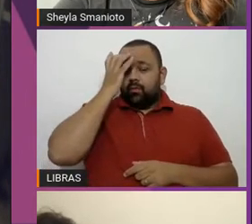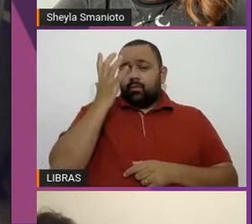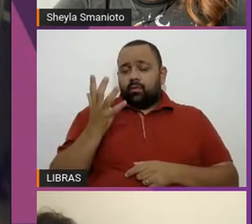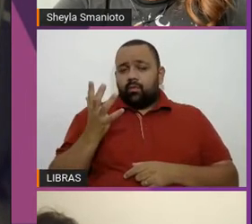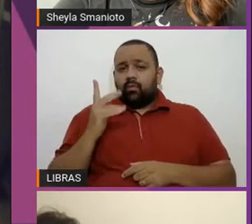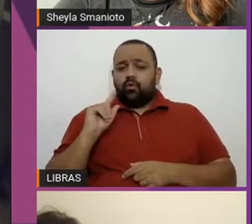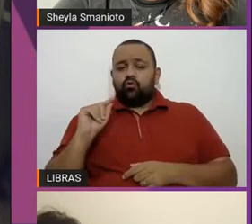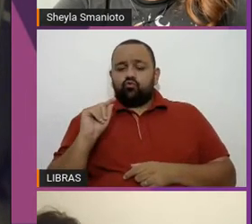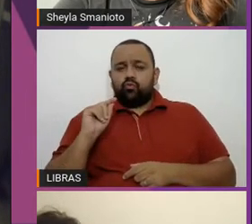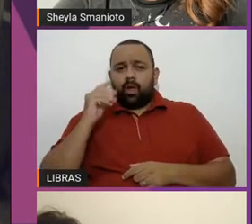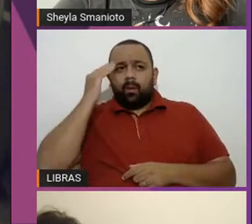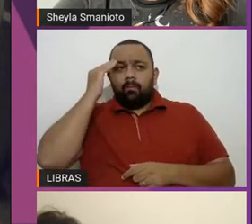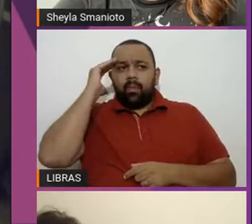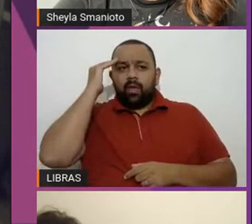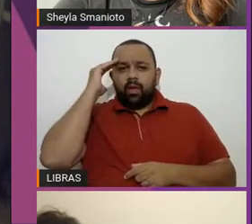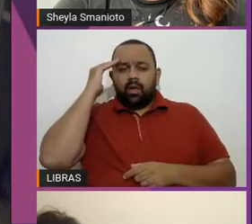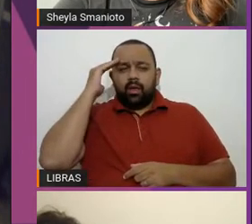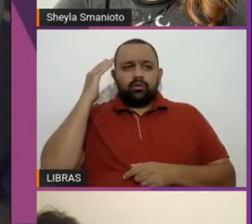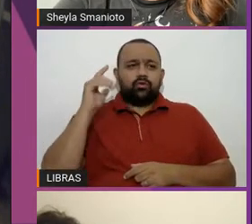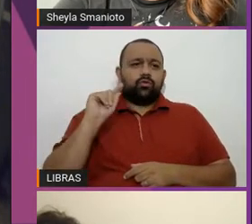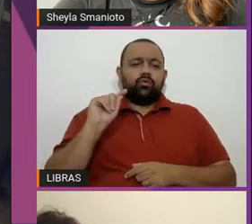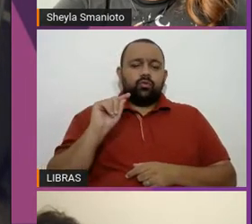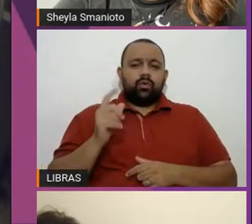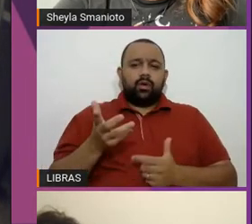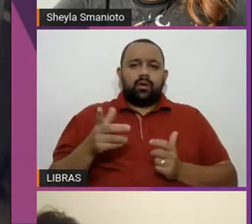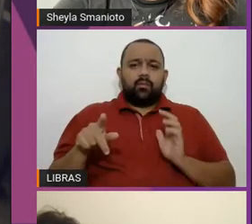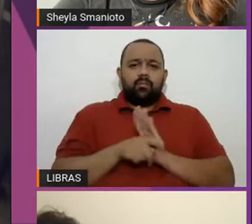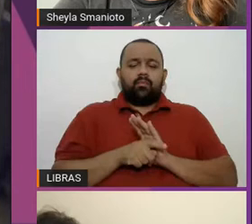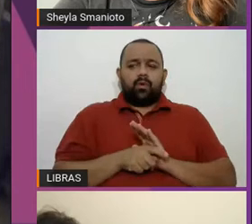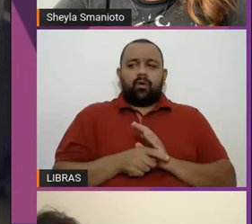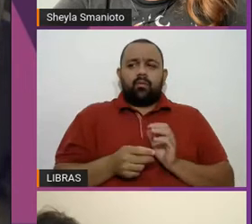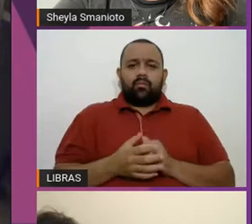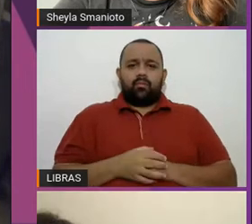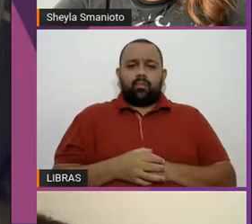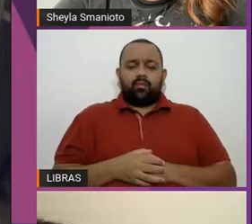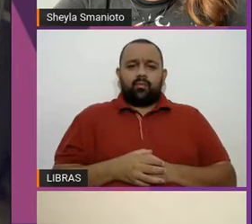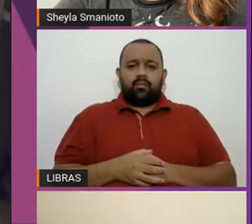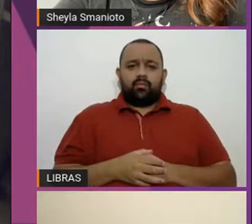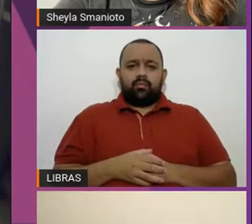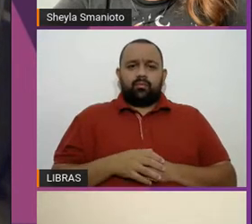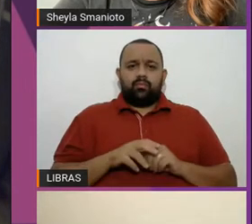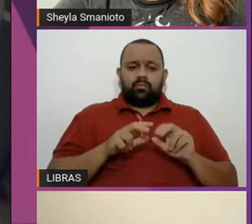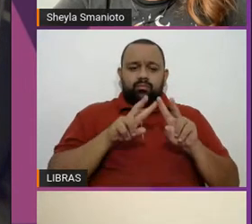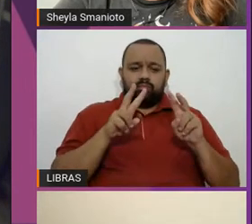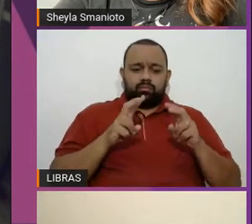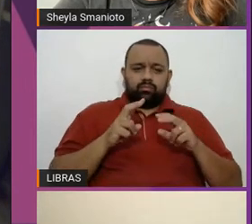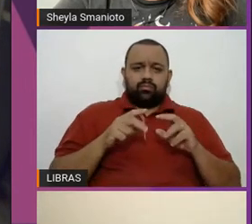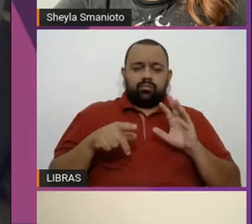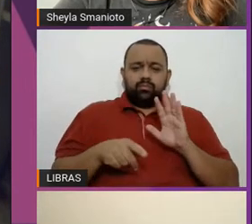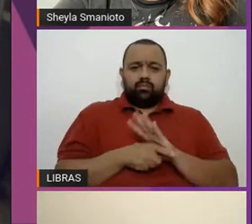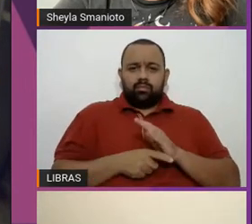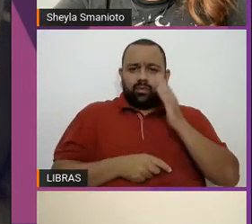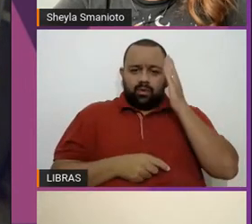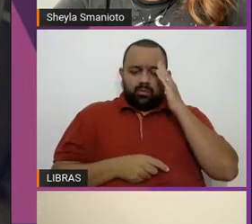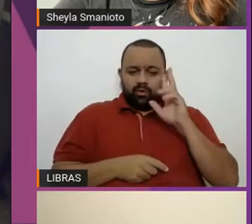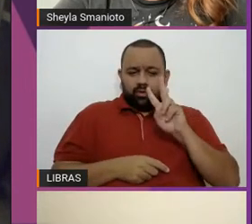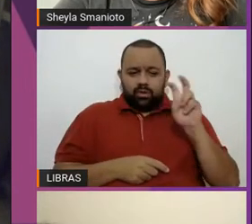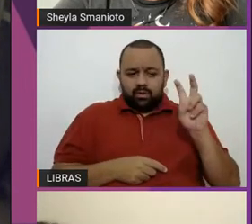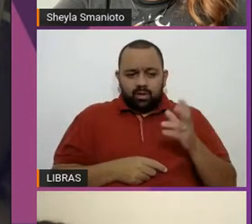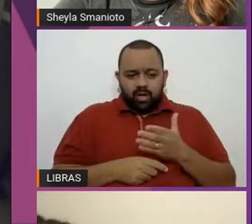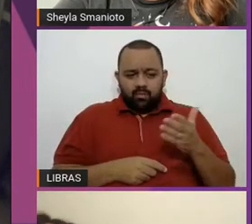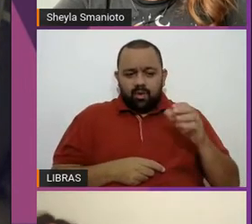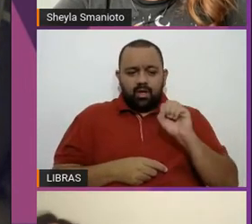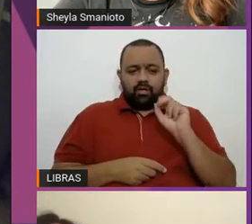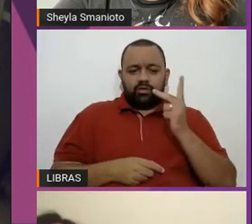do que é uma pessoa assim é um portão onde ficam tantos nos termos